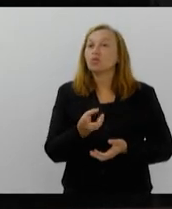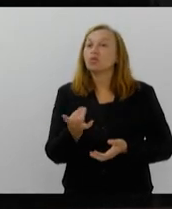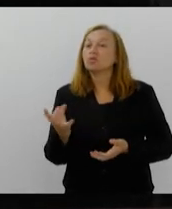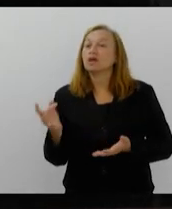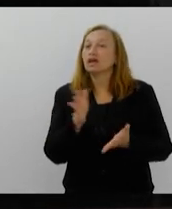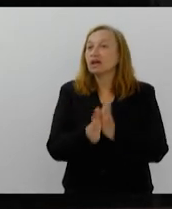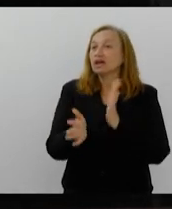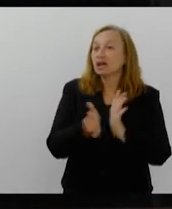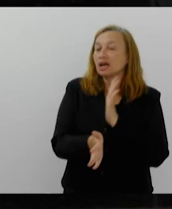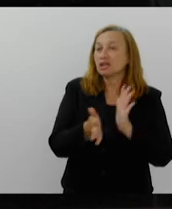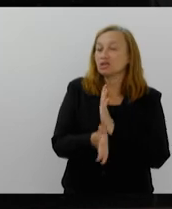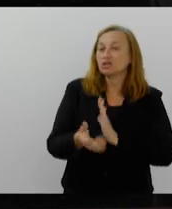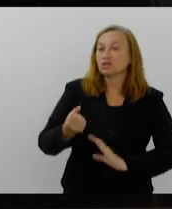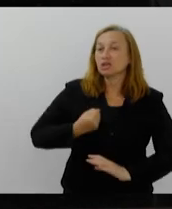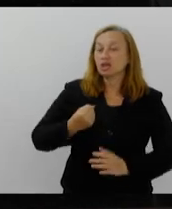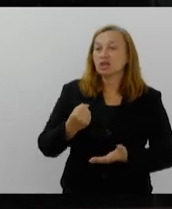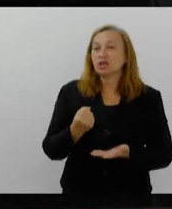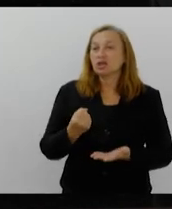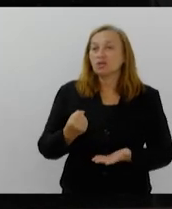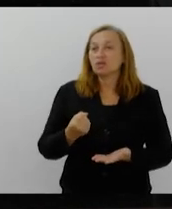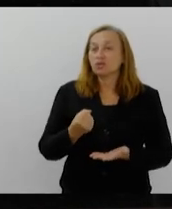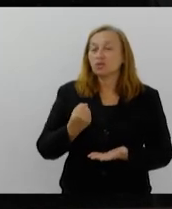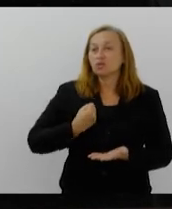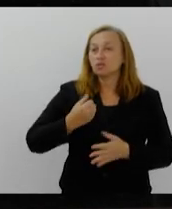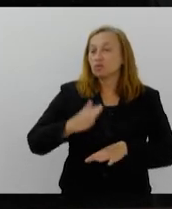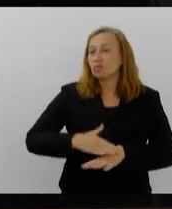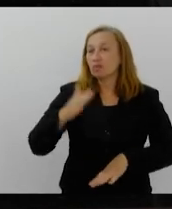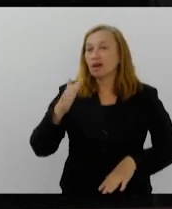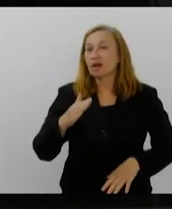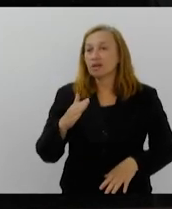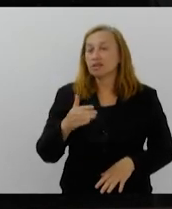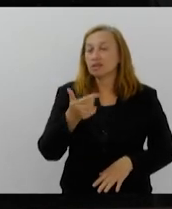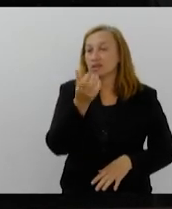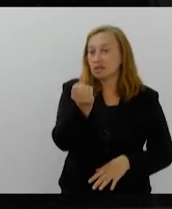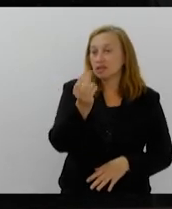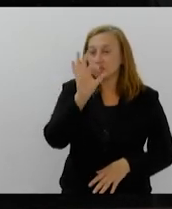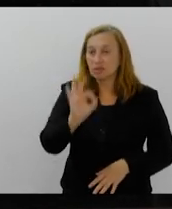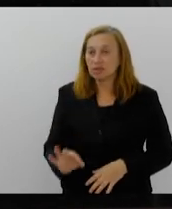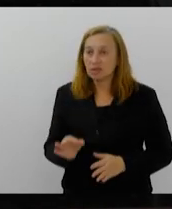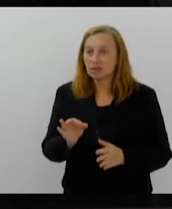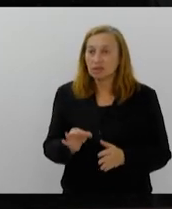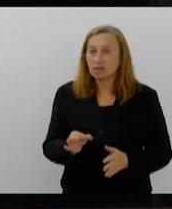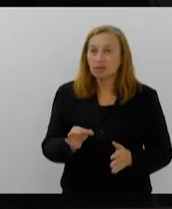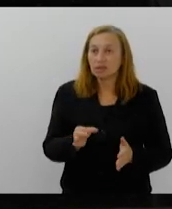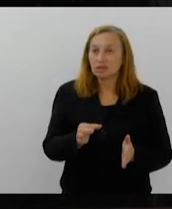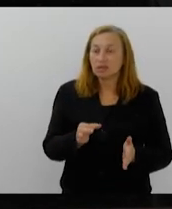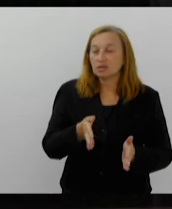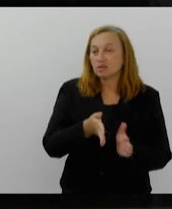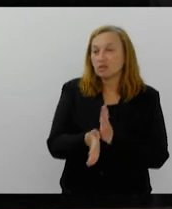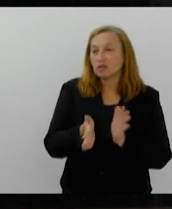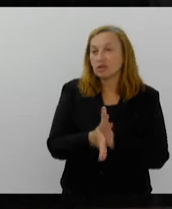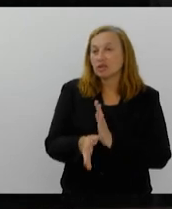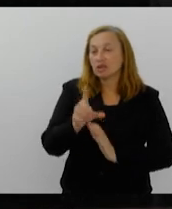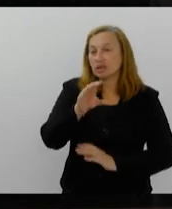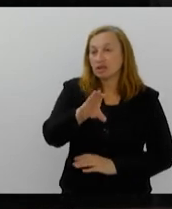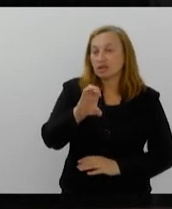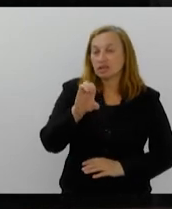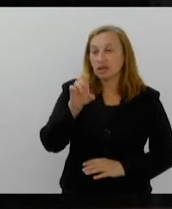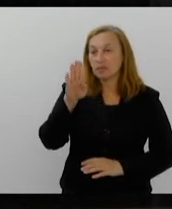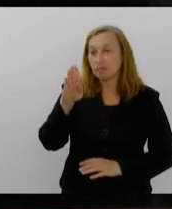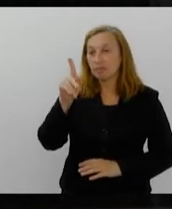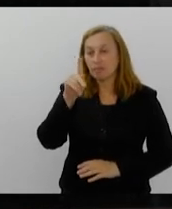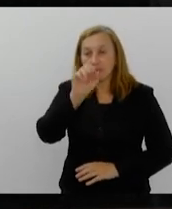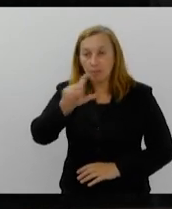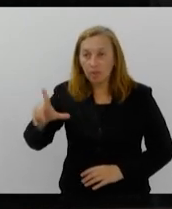tem um aumento de mais de 6.000% nas despesas obrigatórias primárias da CEPOL, enquanto você tem,